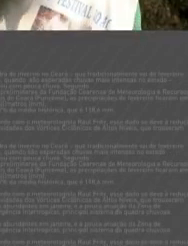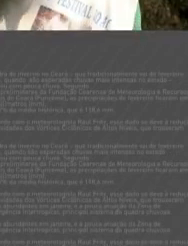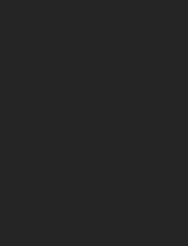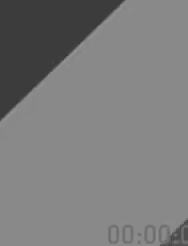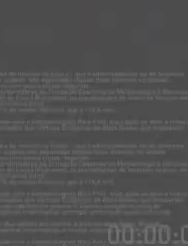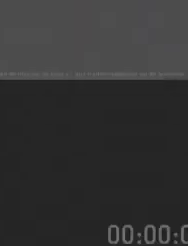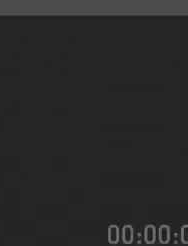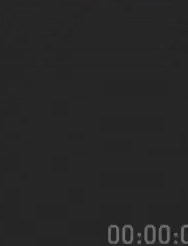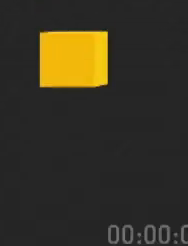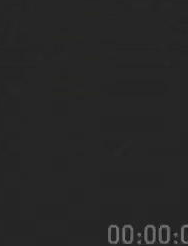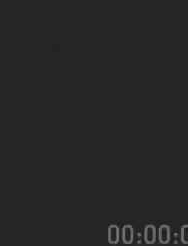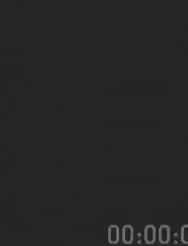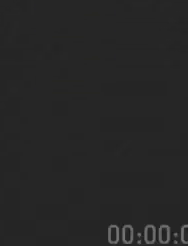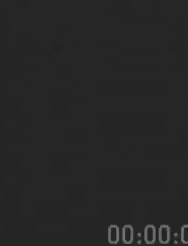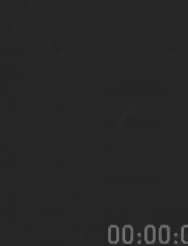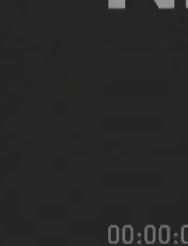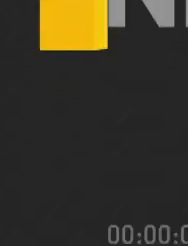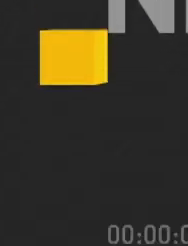ae